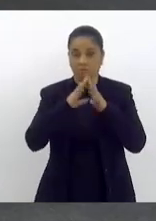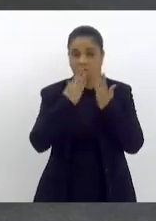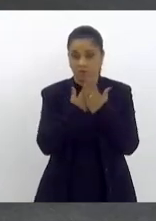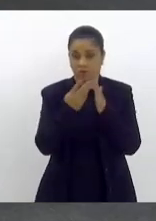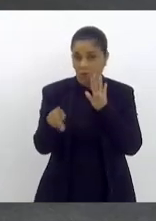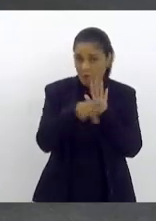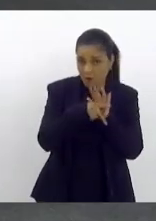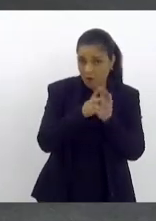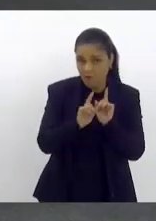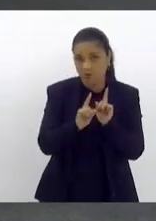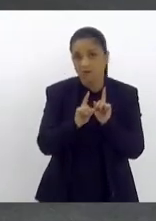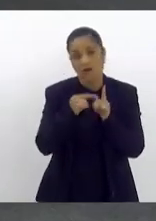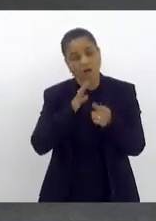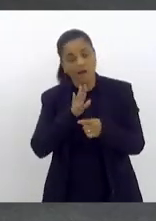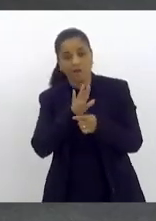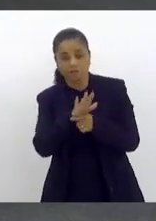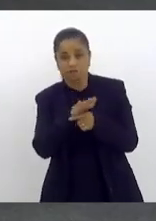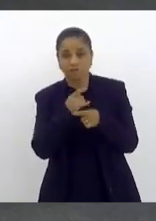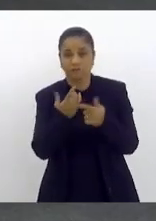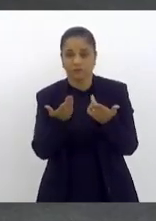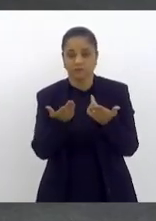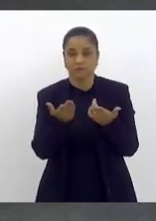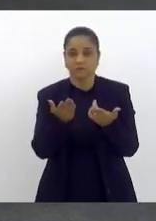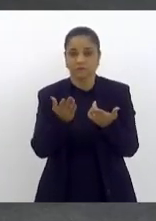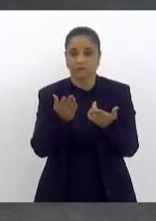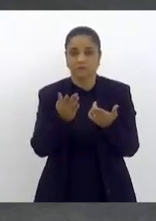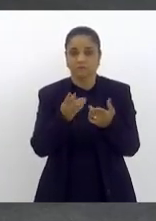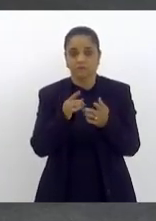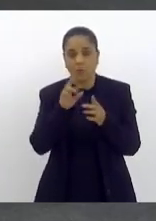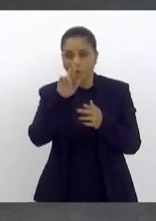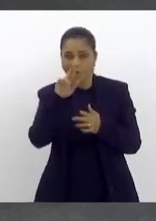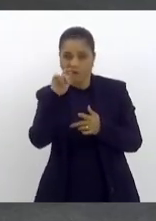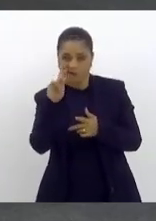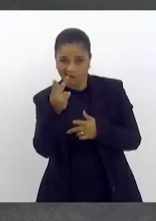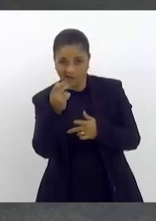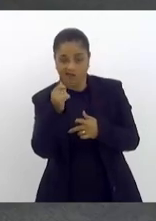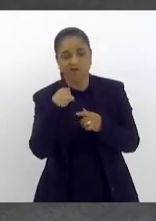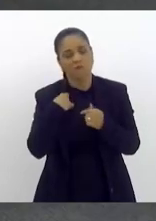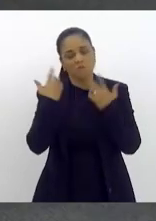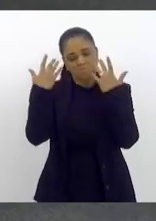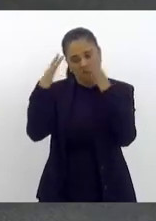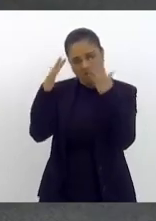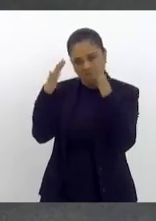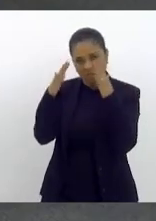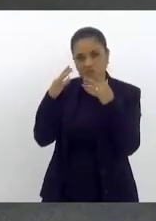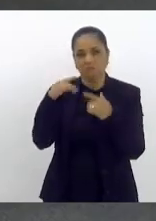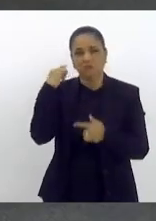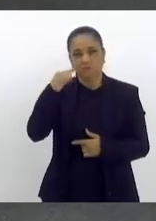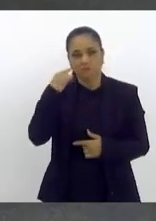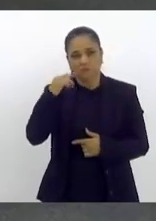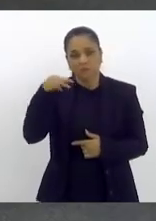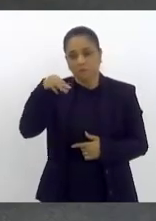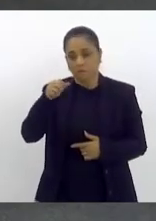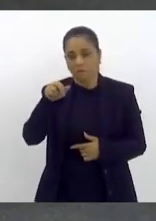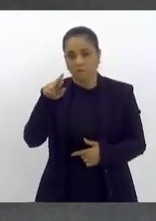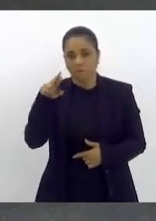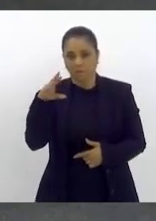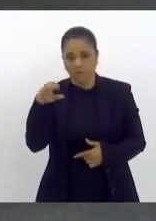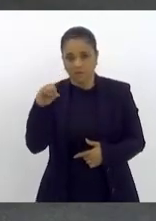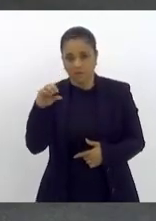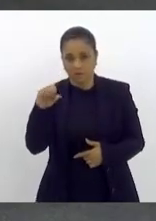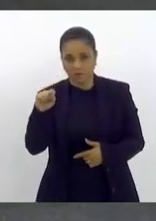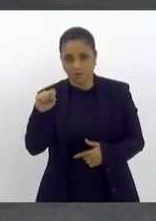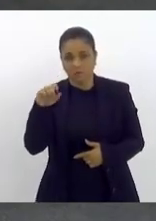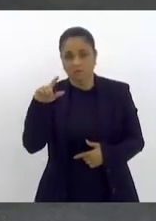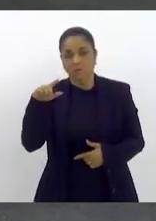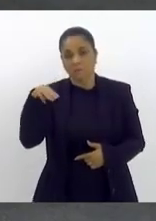para tentar ajudar, e nesse sentido que eu parabenizo o deputado Marcos Miller, sem, entretanto, deixar também de fazer aqui a ressalva que